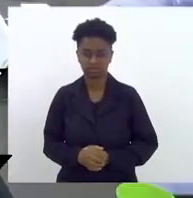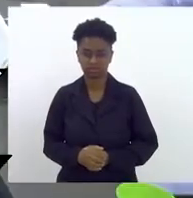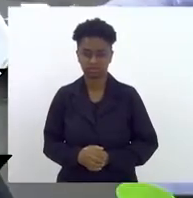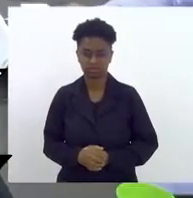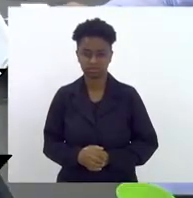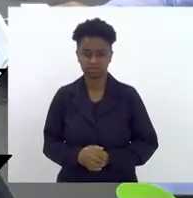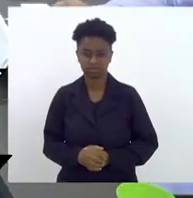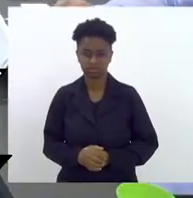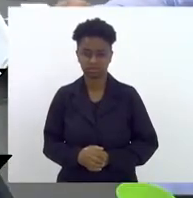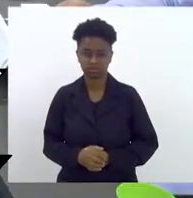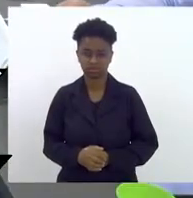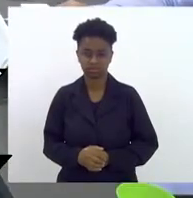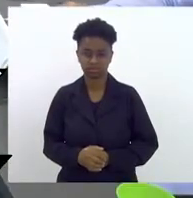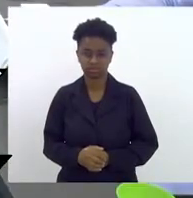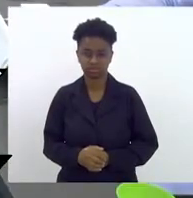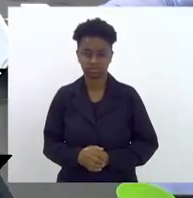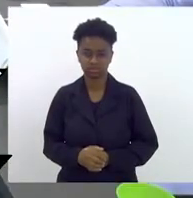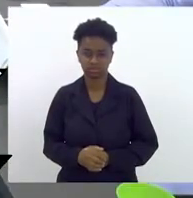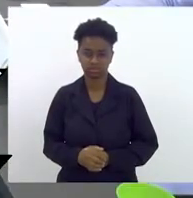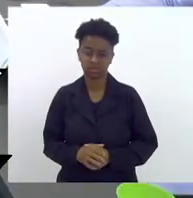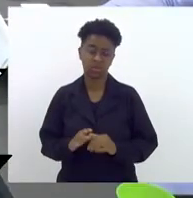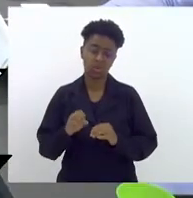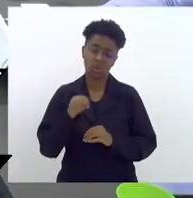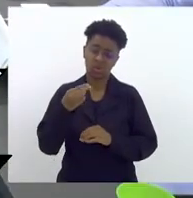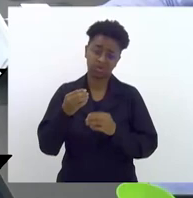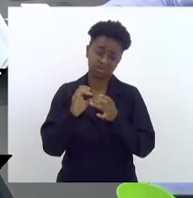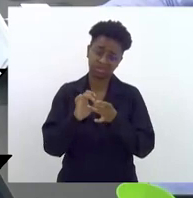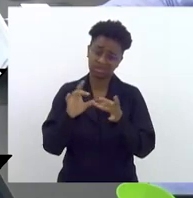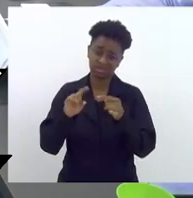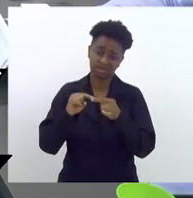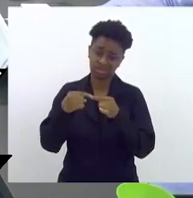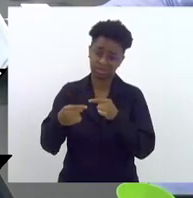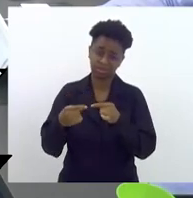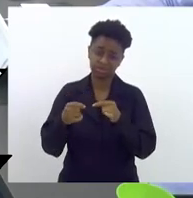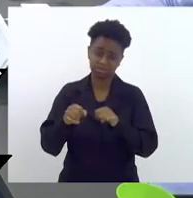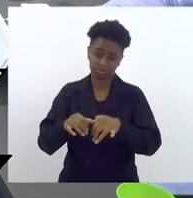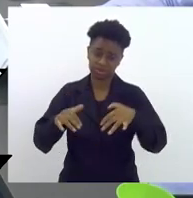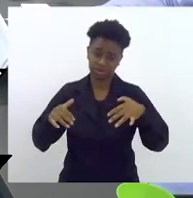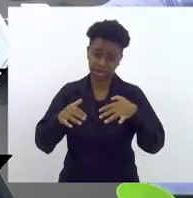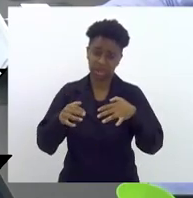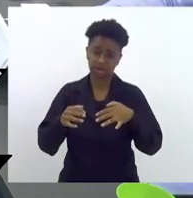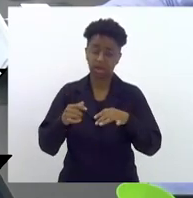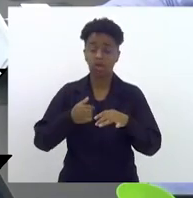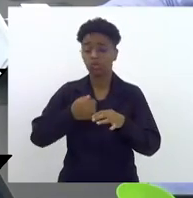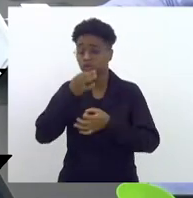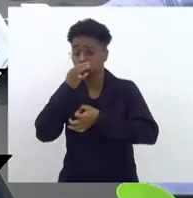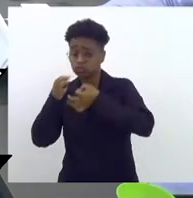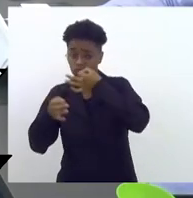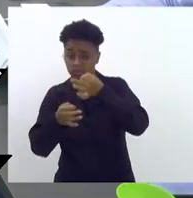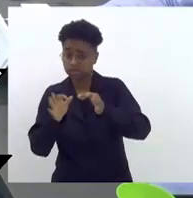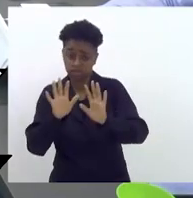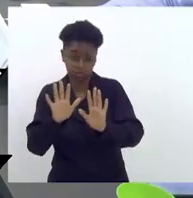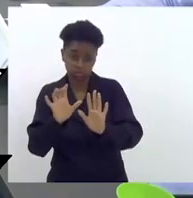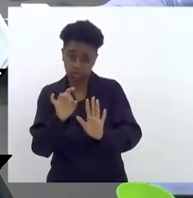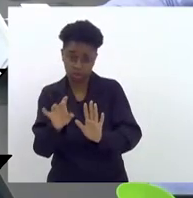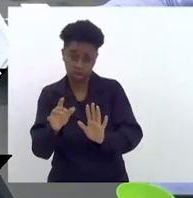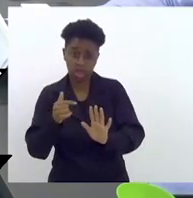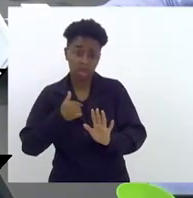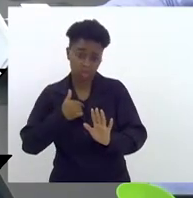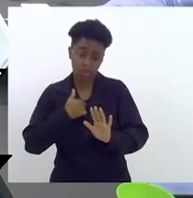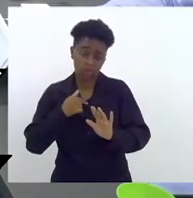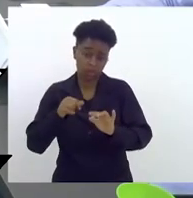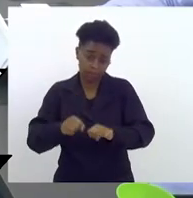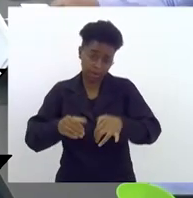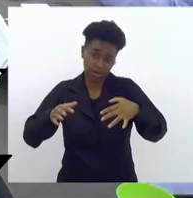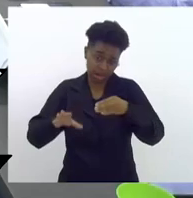eu eu vou deixar passar e fez a emenda no plenário tá em primeira é isso eu não plenário vou